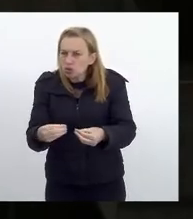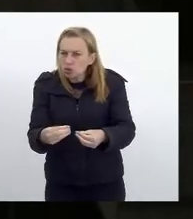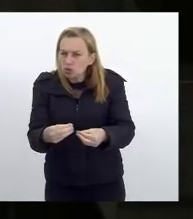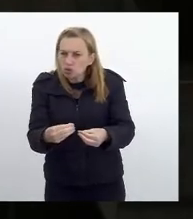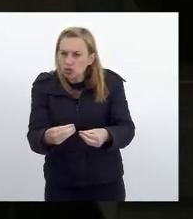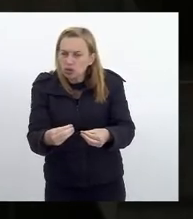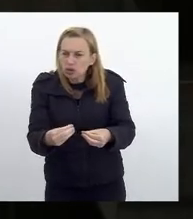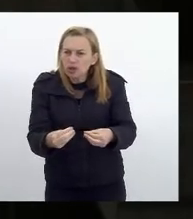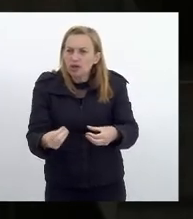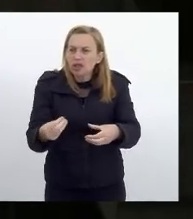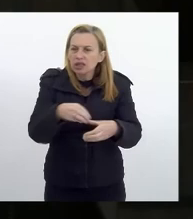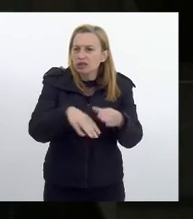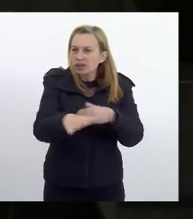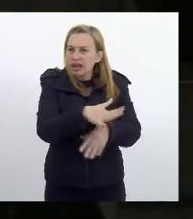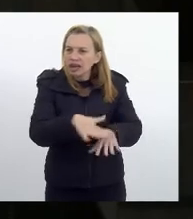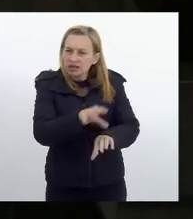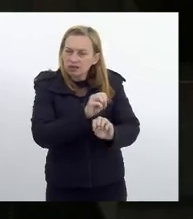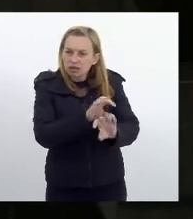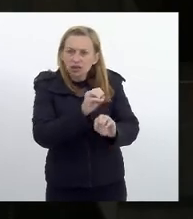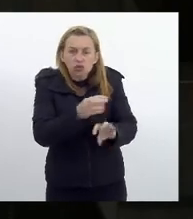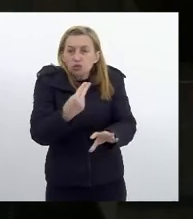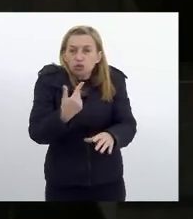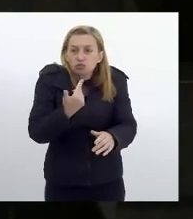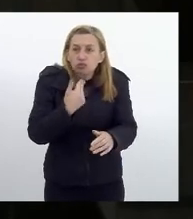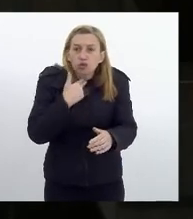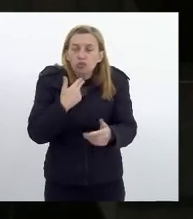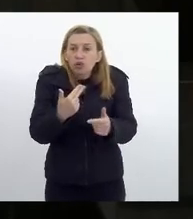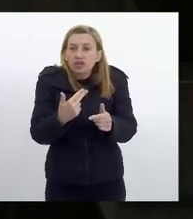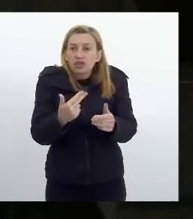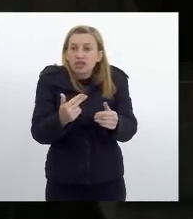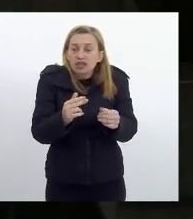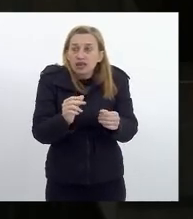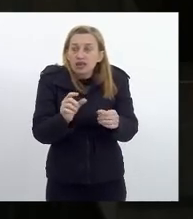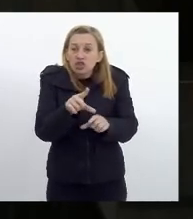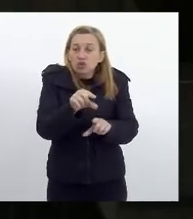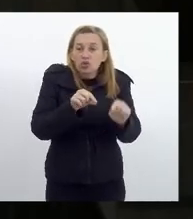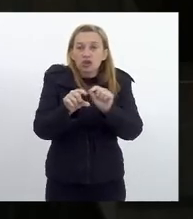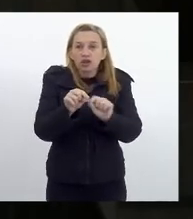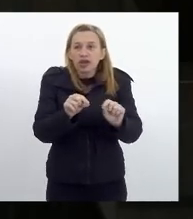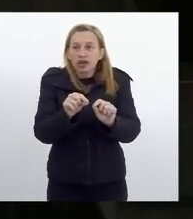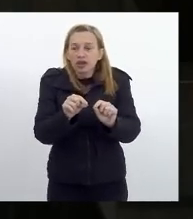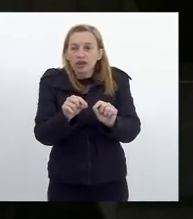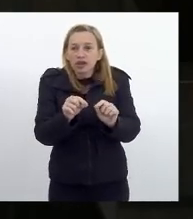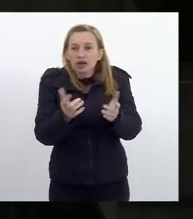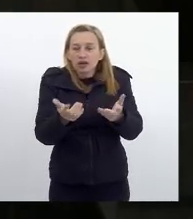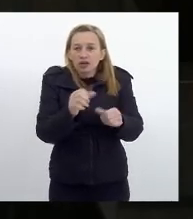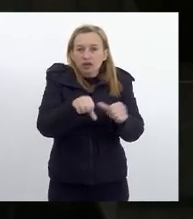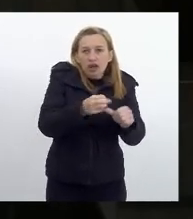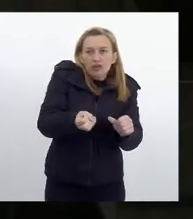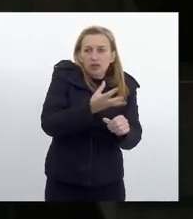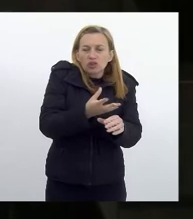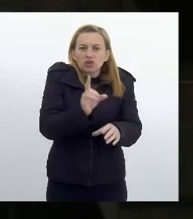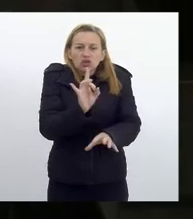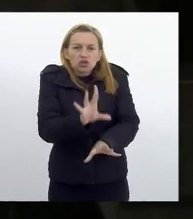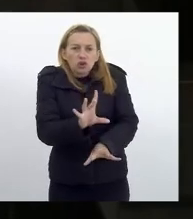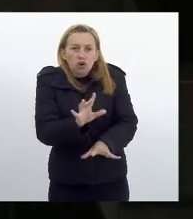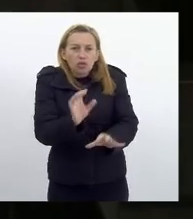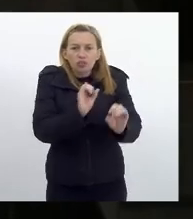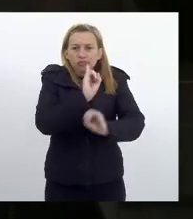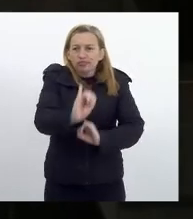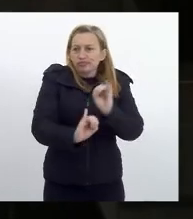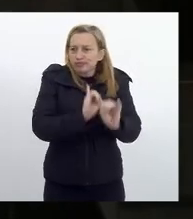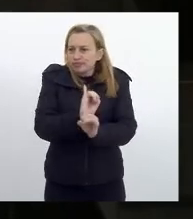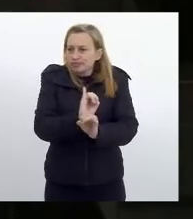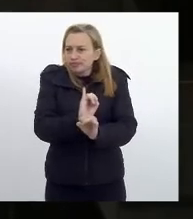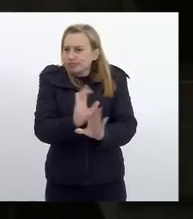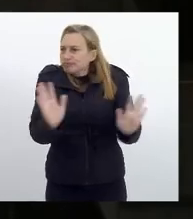implicados e implicadas, não pode ser feita assim, não se pode colher informações sobre a reforma apenas por internet,